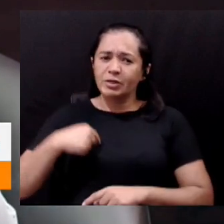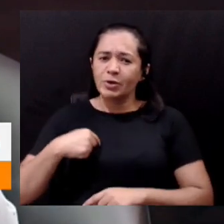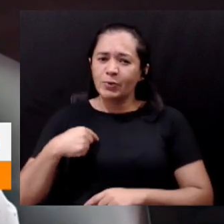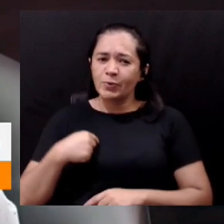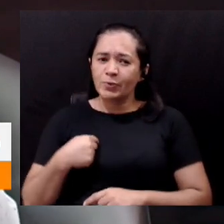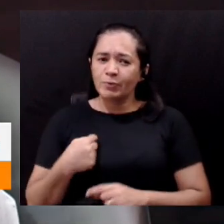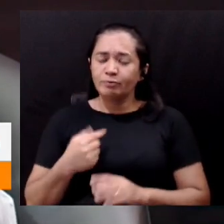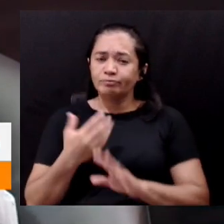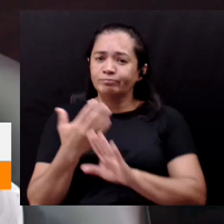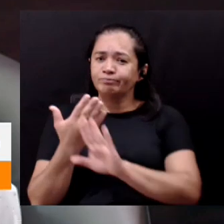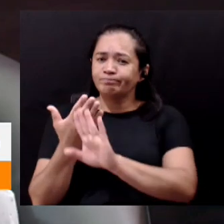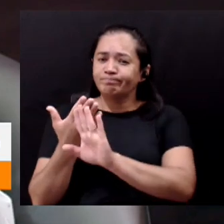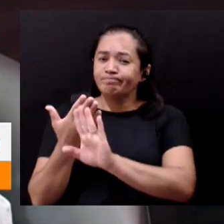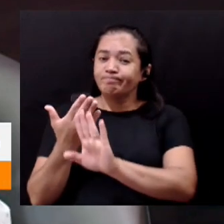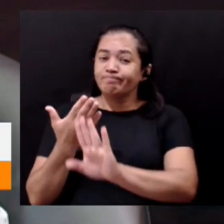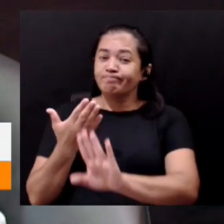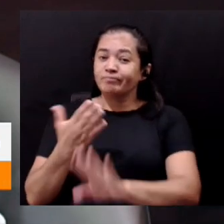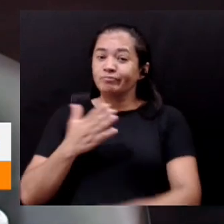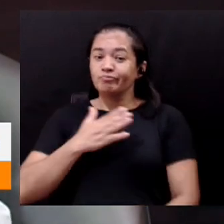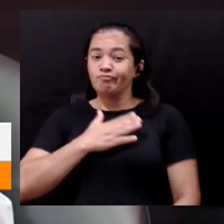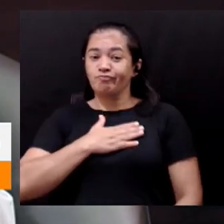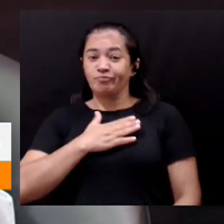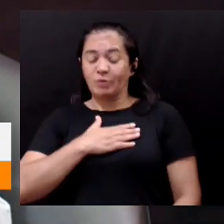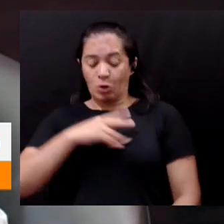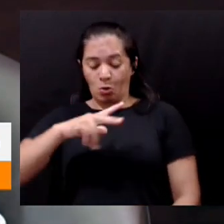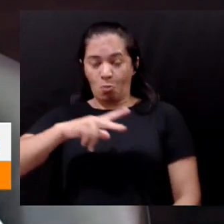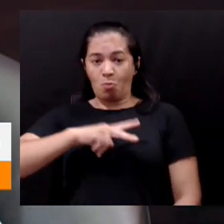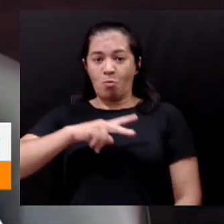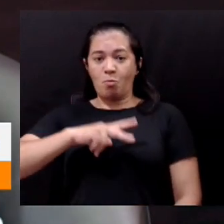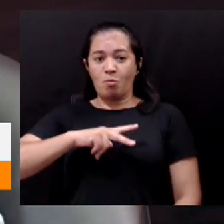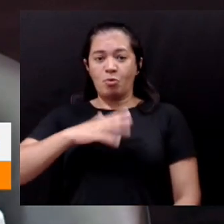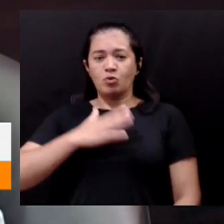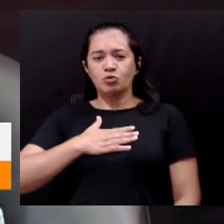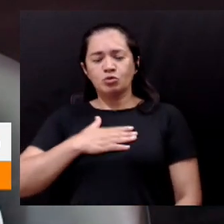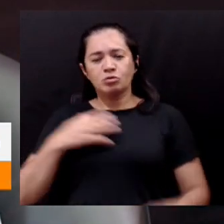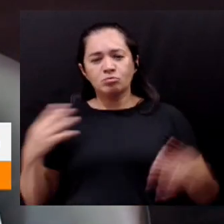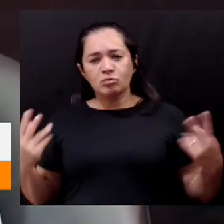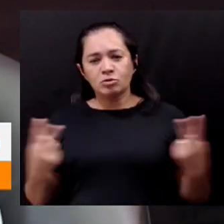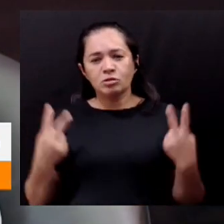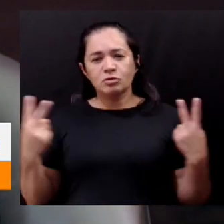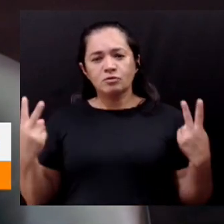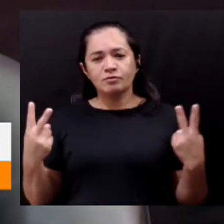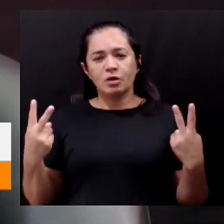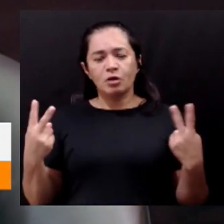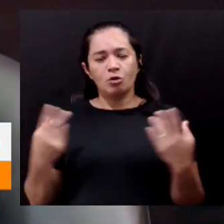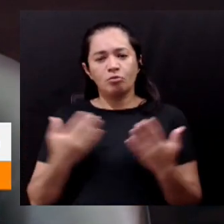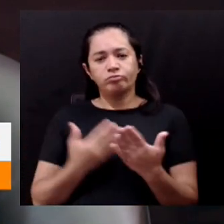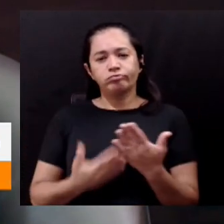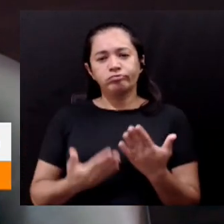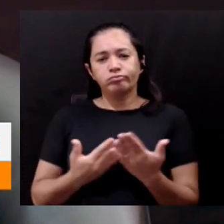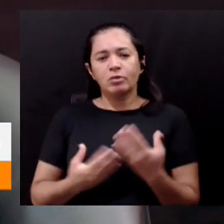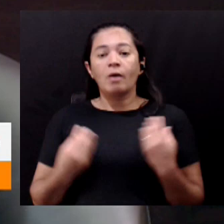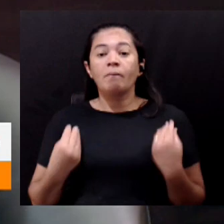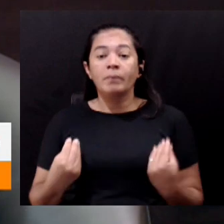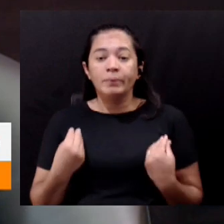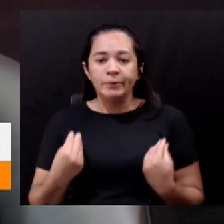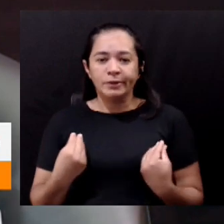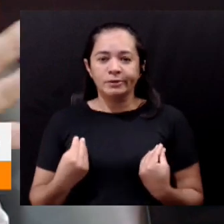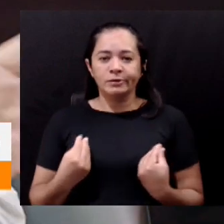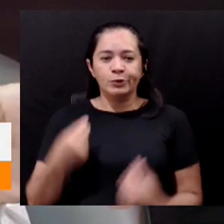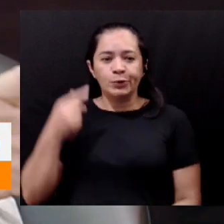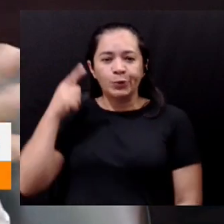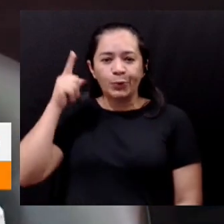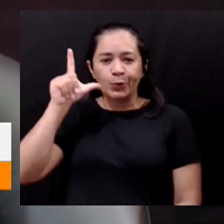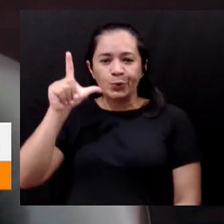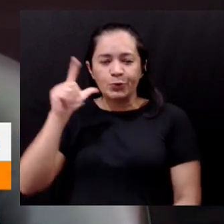o meu próprio eu, aquilo que são os meus valores, os meus princípios, para quê? Para que consiga entrar dentro e